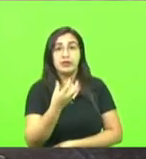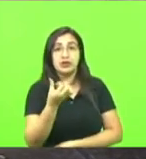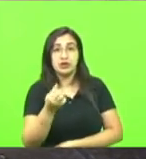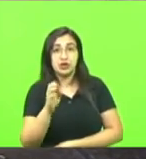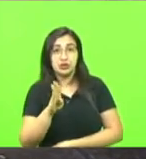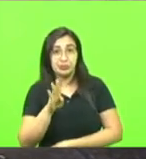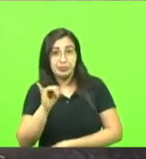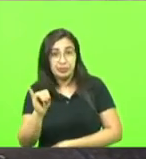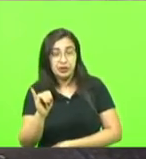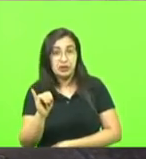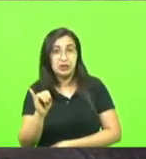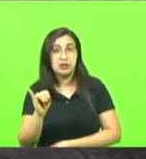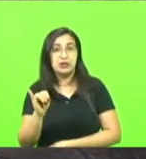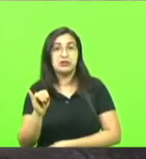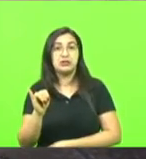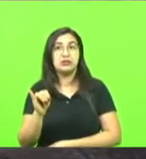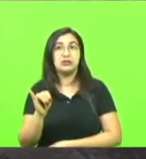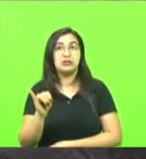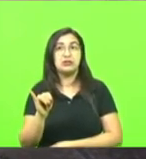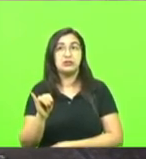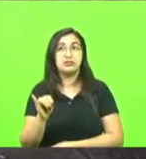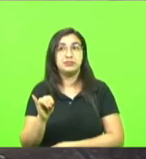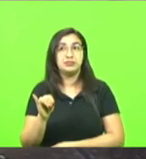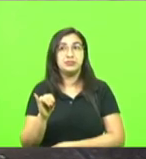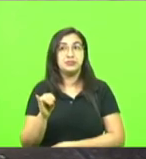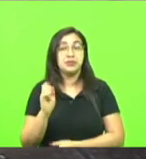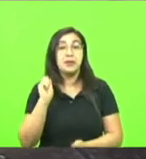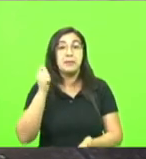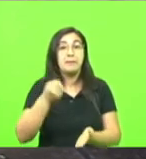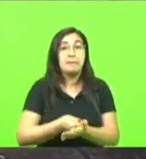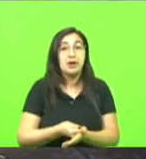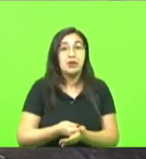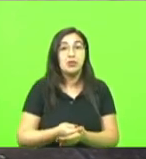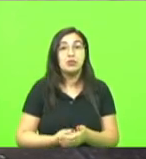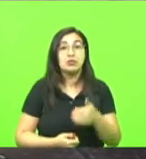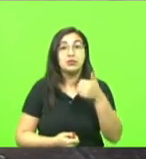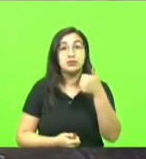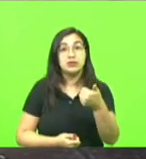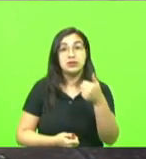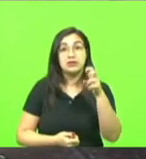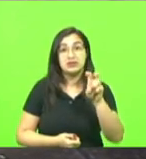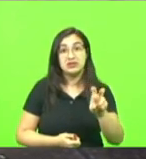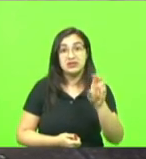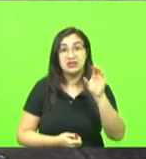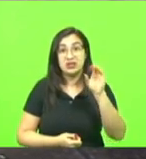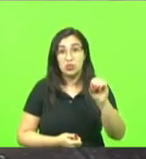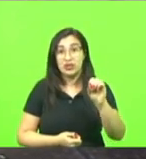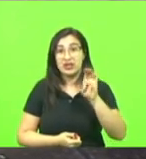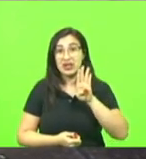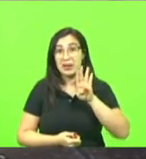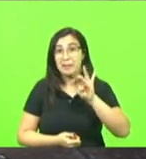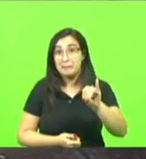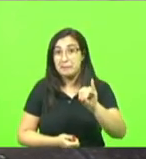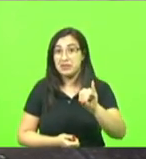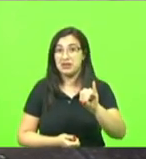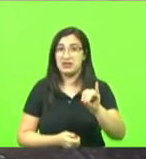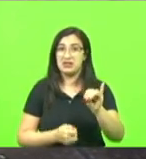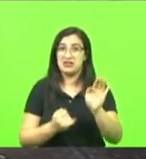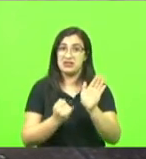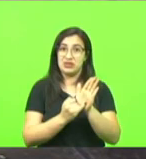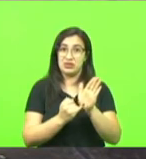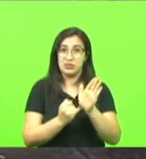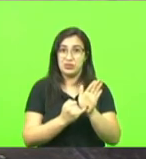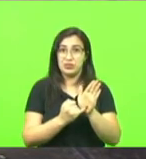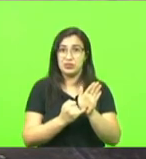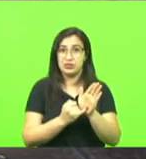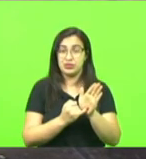reais pelo Bolsa Família pagou 150 bilhões de impostos no mesmo ano. Ou